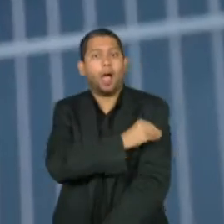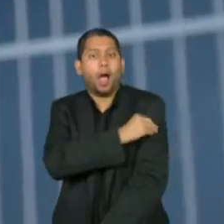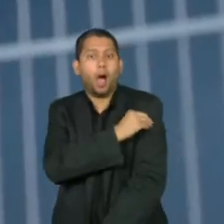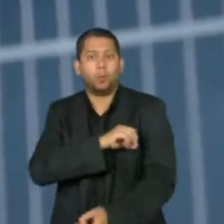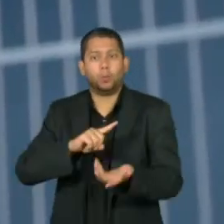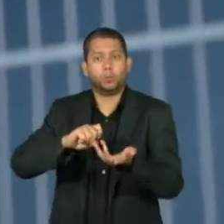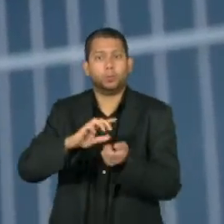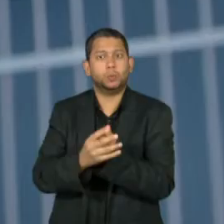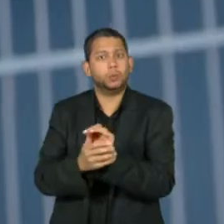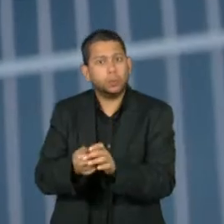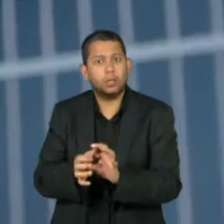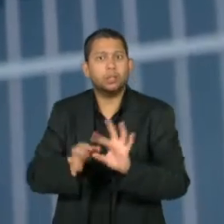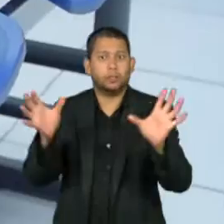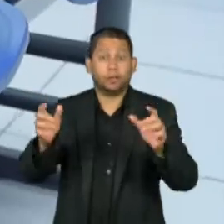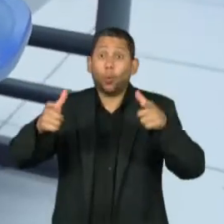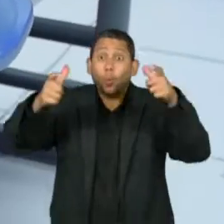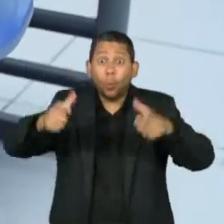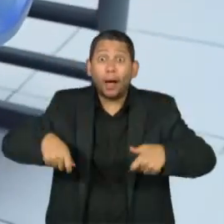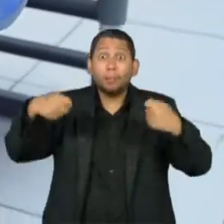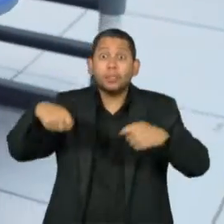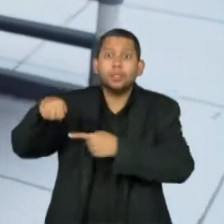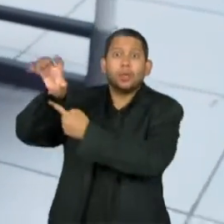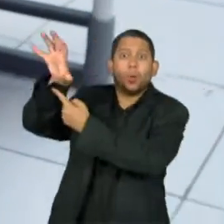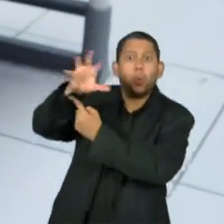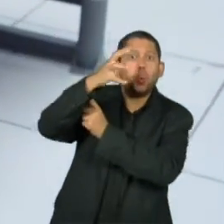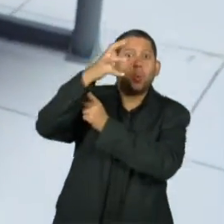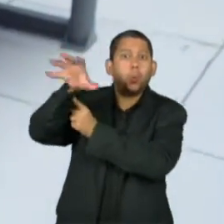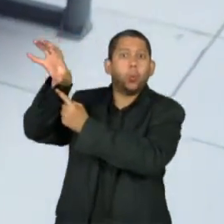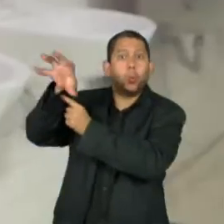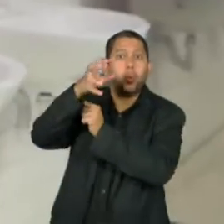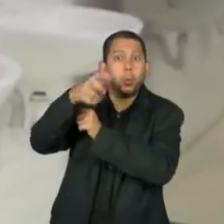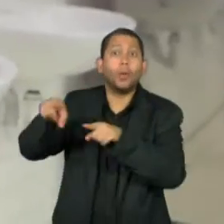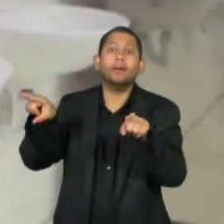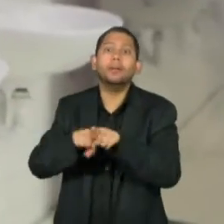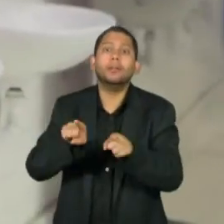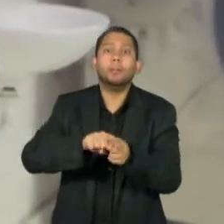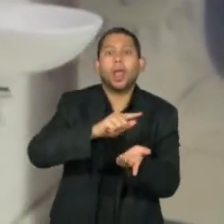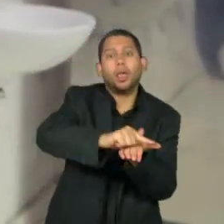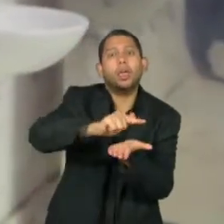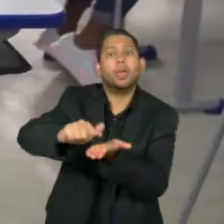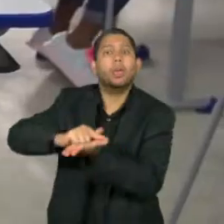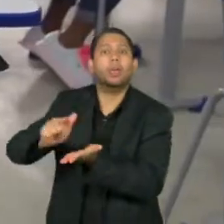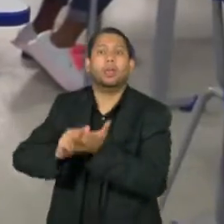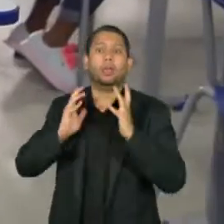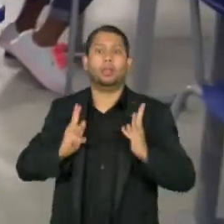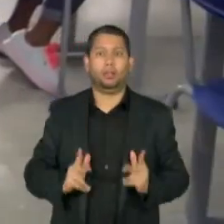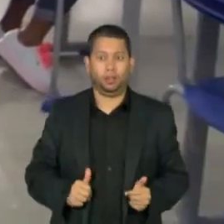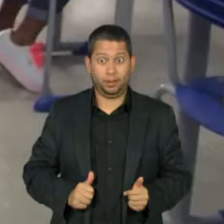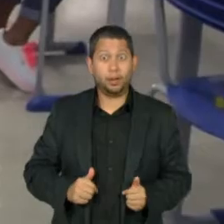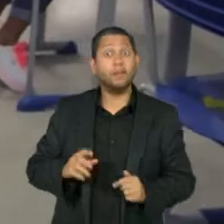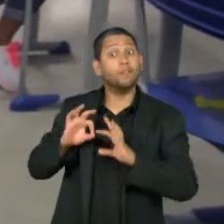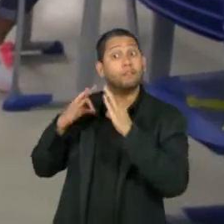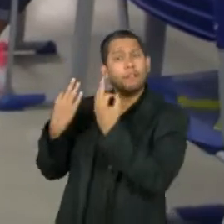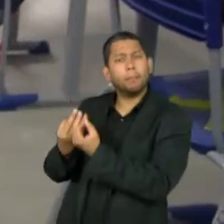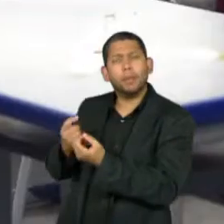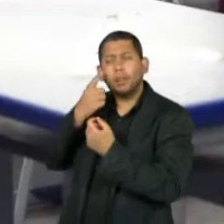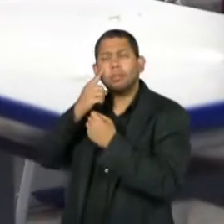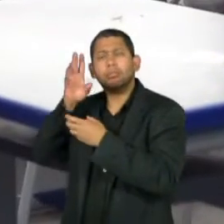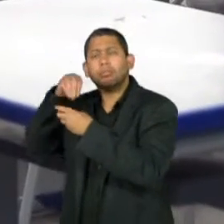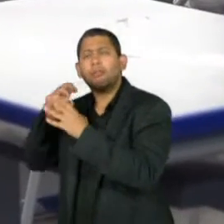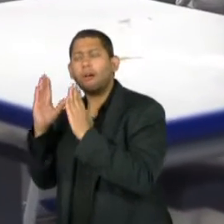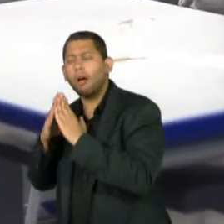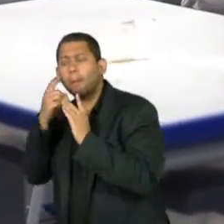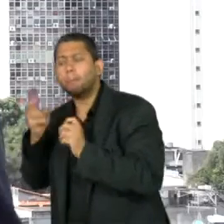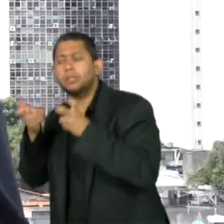devem ser ventilados e higienizados. Os responsáveis devem observar possíveis sintomas gripais